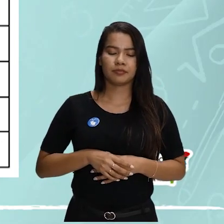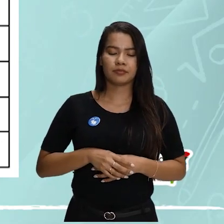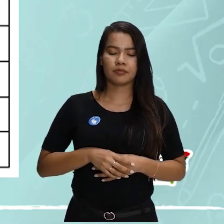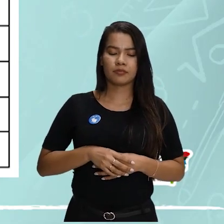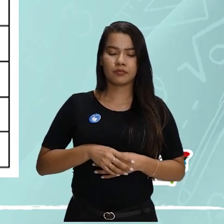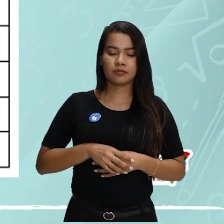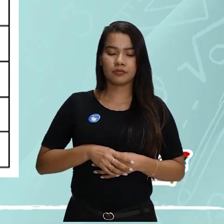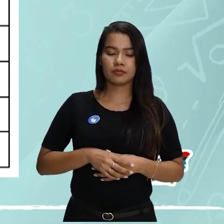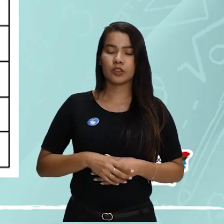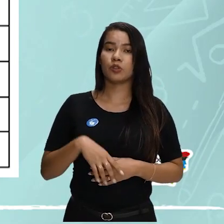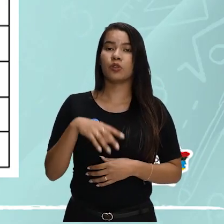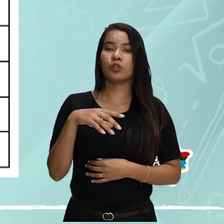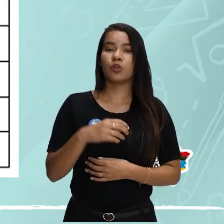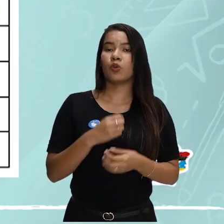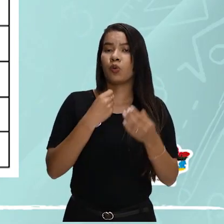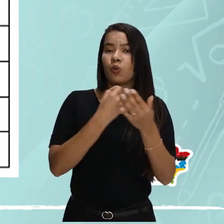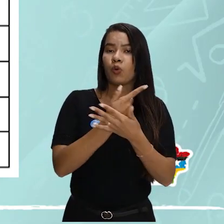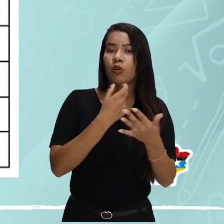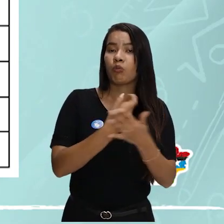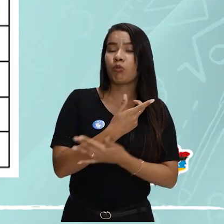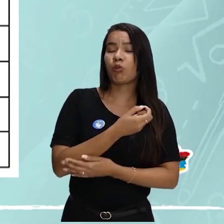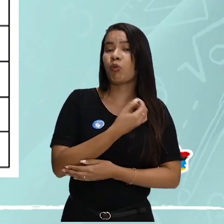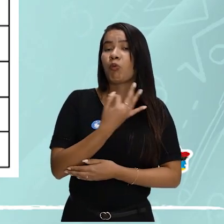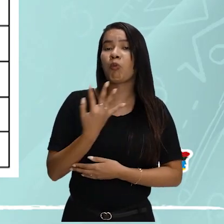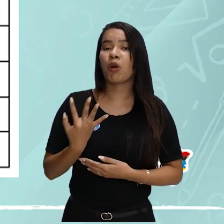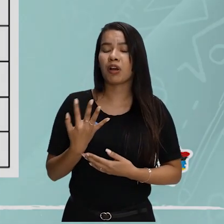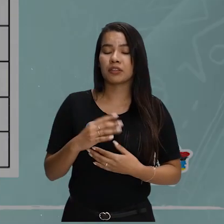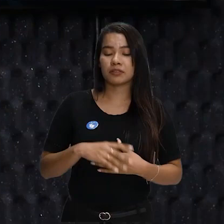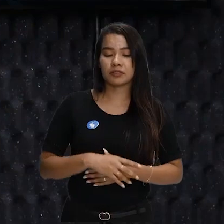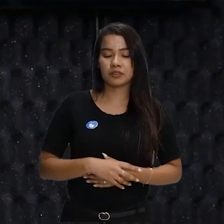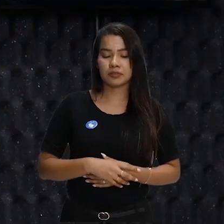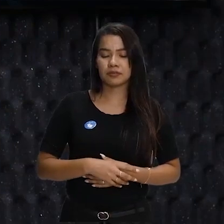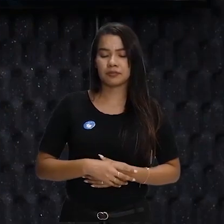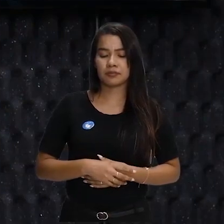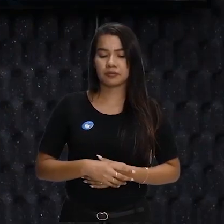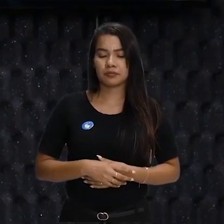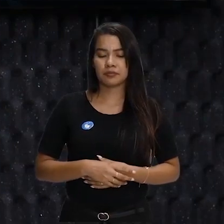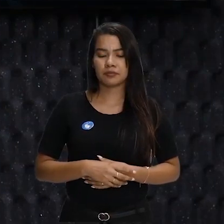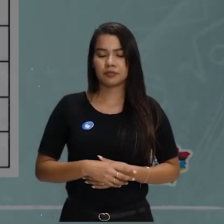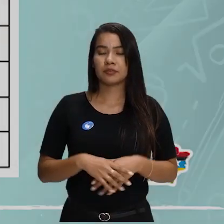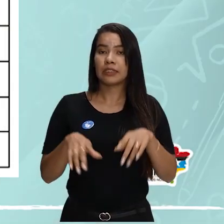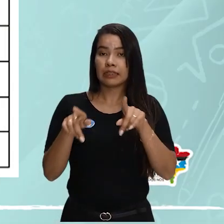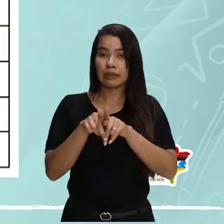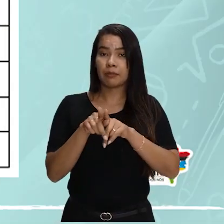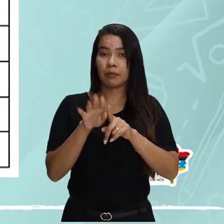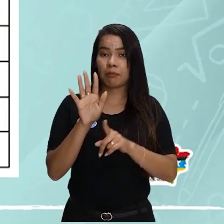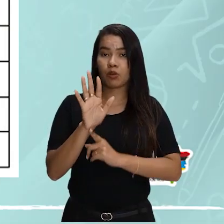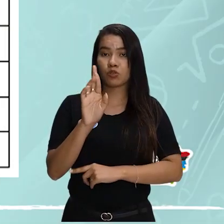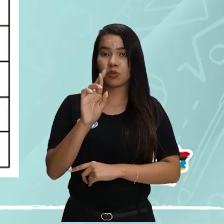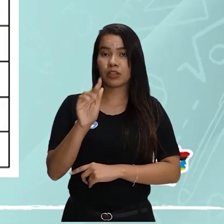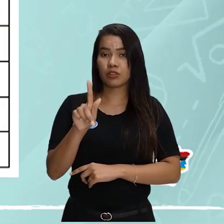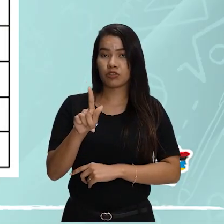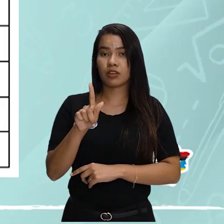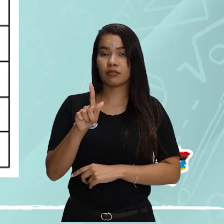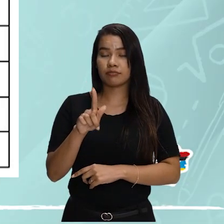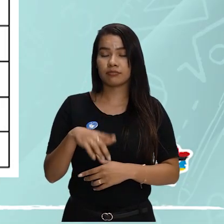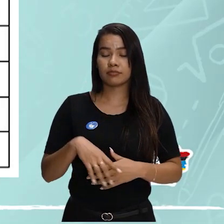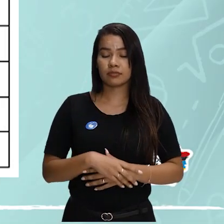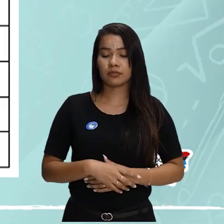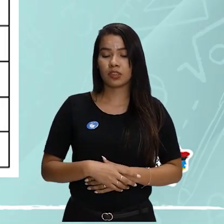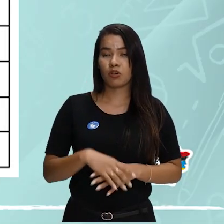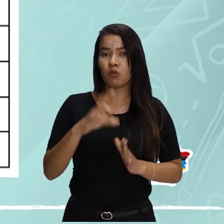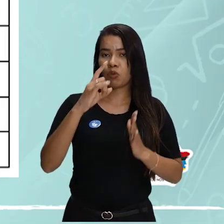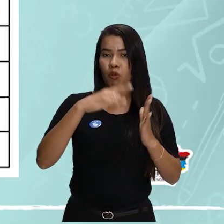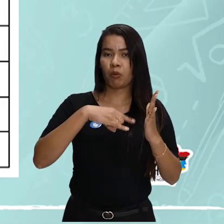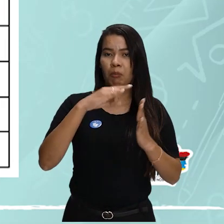os ternos comprados, quantos ternos cada cliente desse comprou. Aqui ele dá o RG de cada um